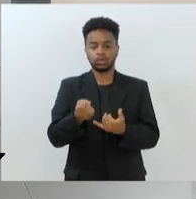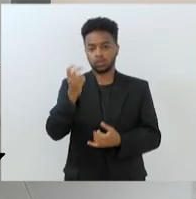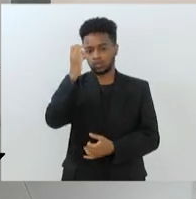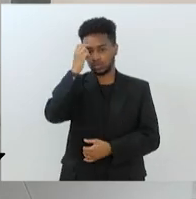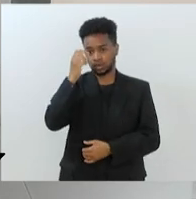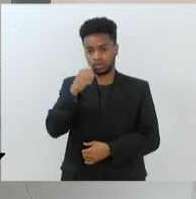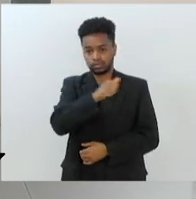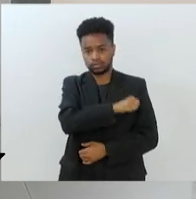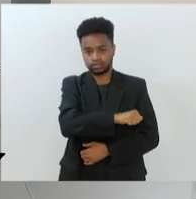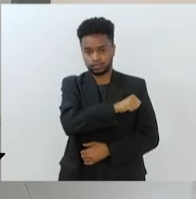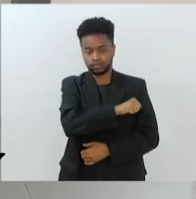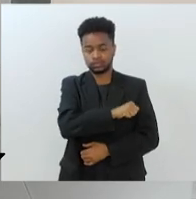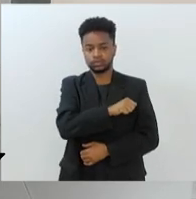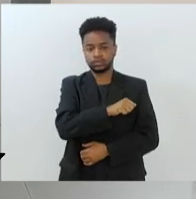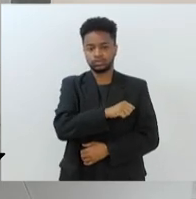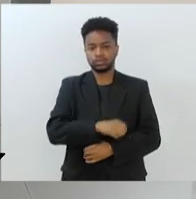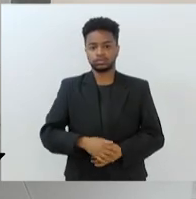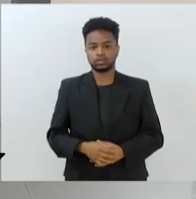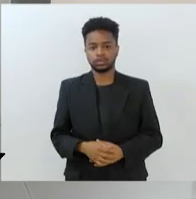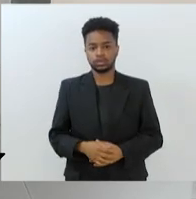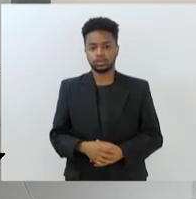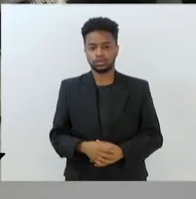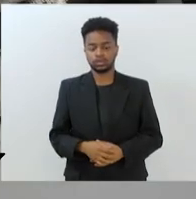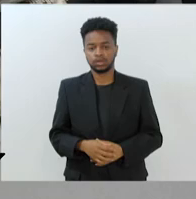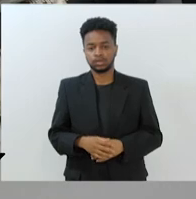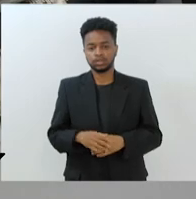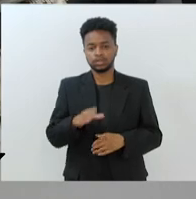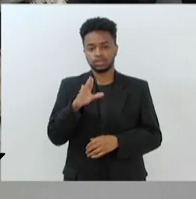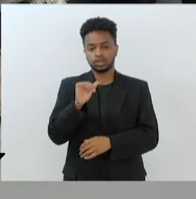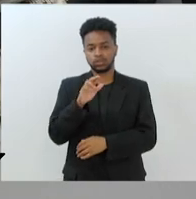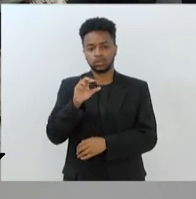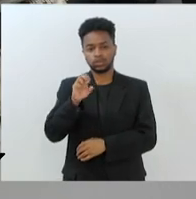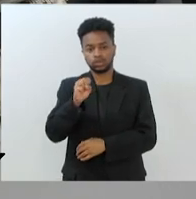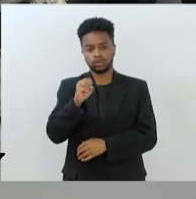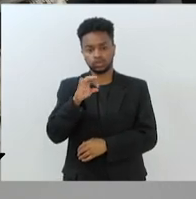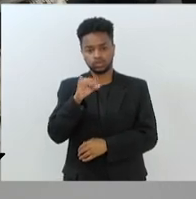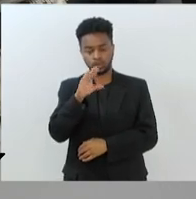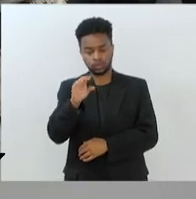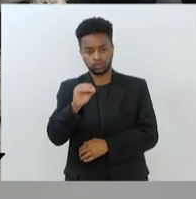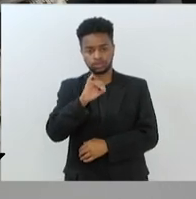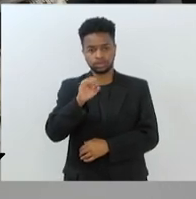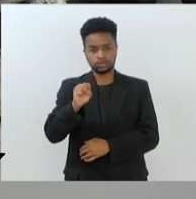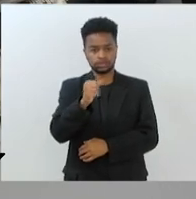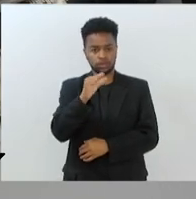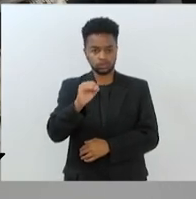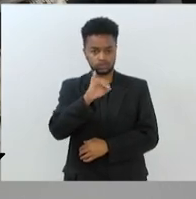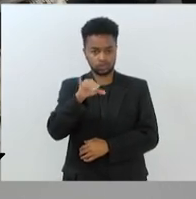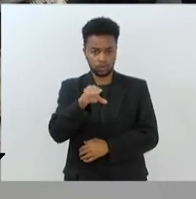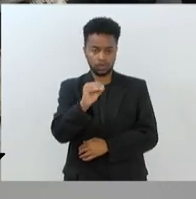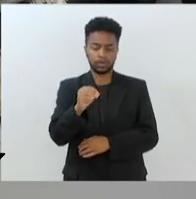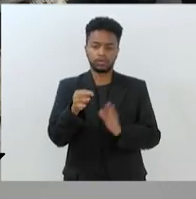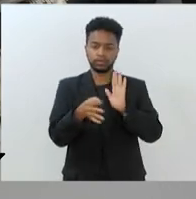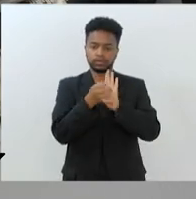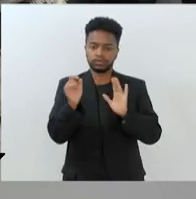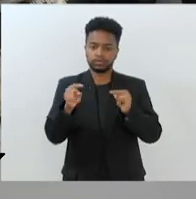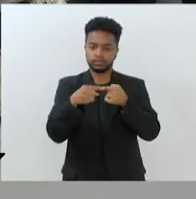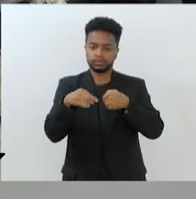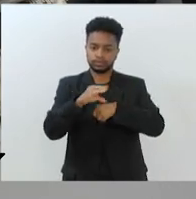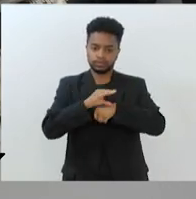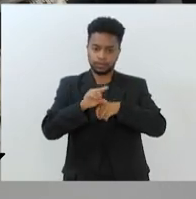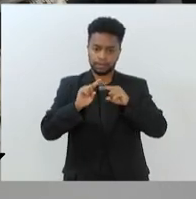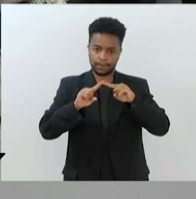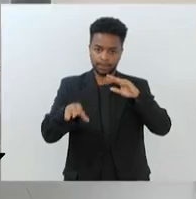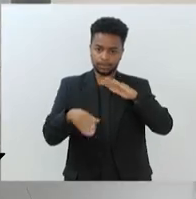no município de São João da Barra. Para parecer, deputado Cozzolino. Senhor presidente, parecer pela constitucionalidade com